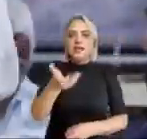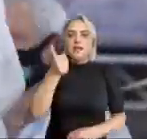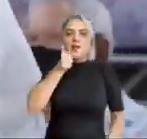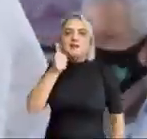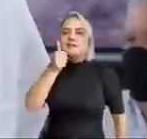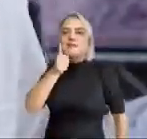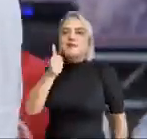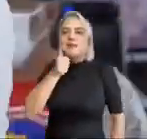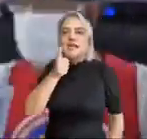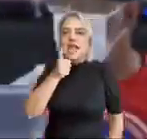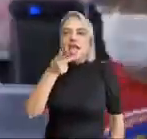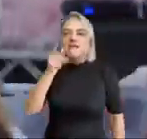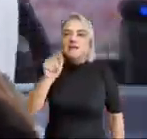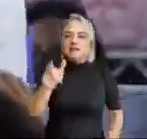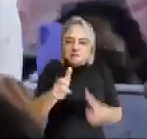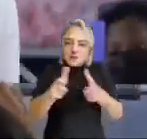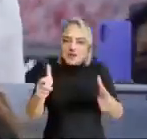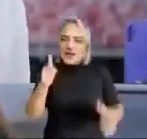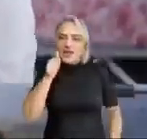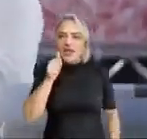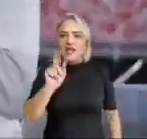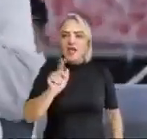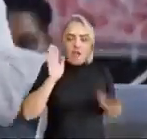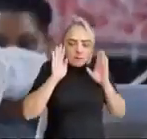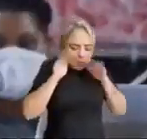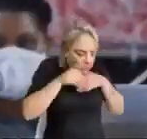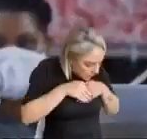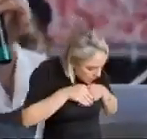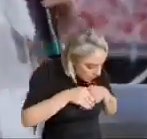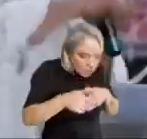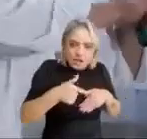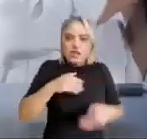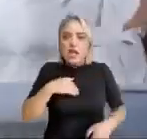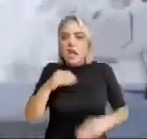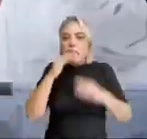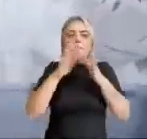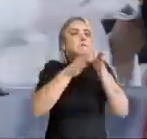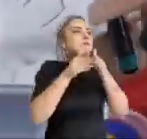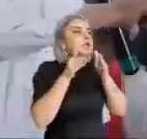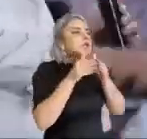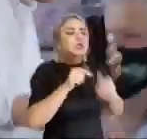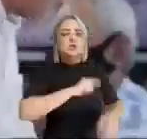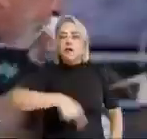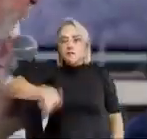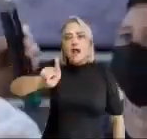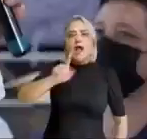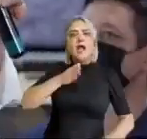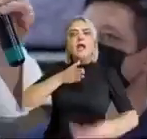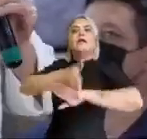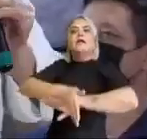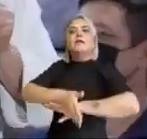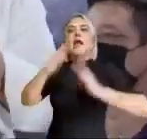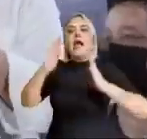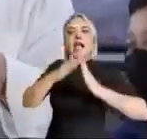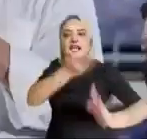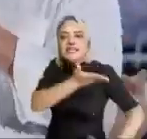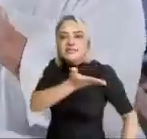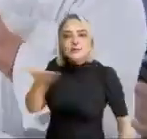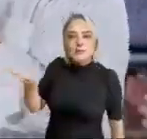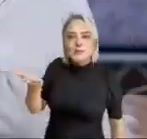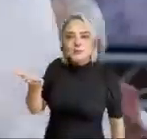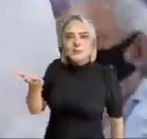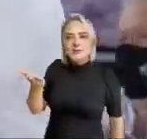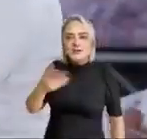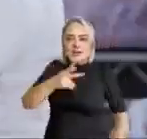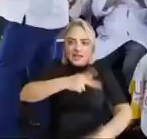são maioria, não baixe a cabeça, você não tem que pedir favor, vai entrando porque a casa é sua. Esse